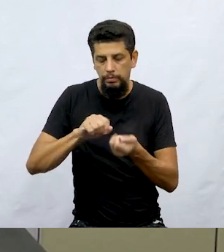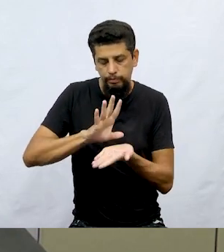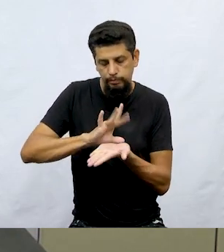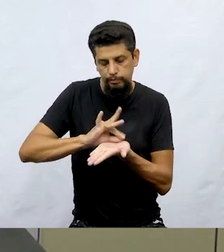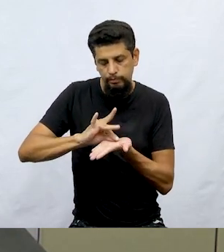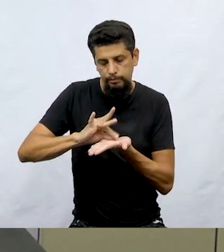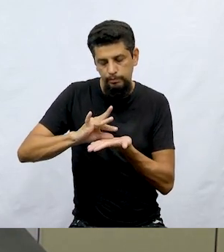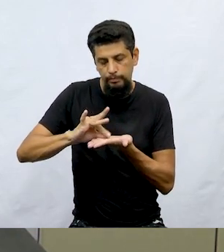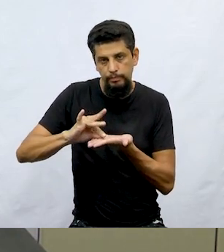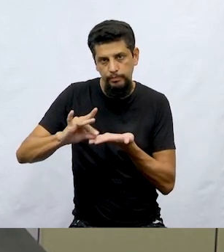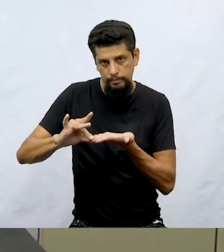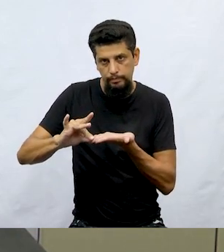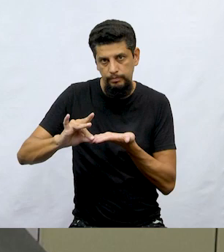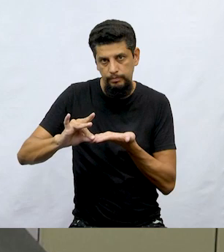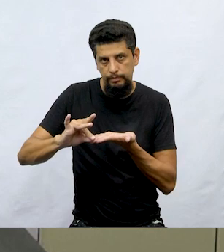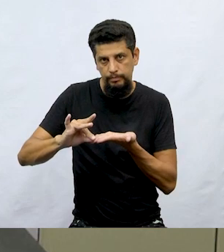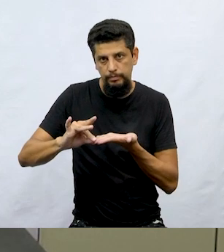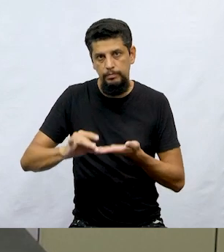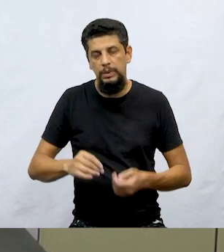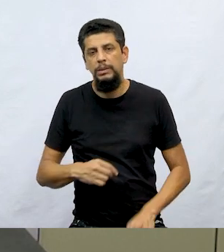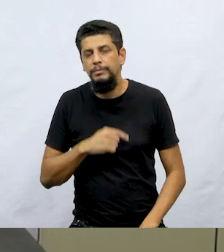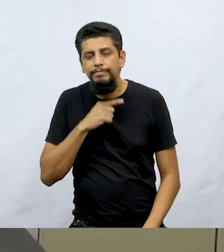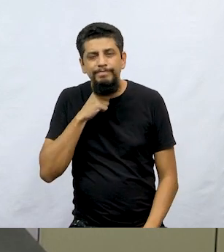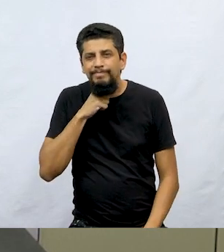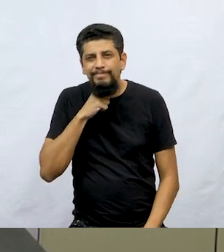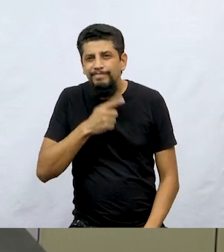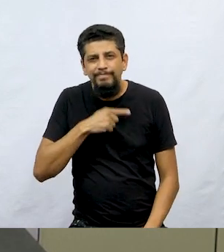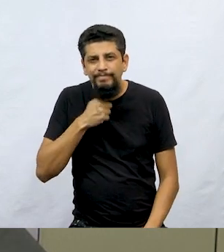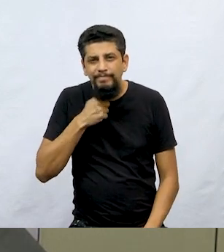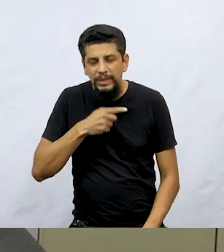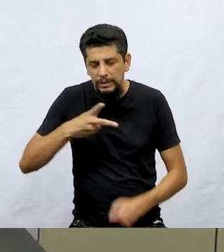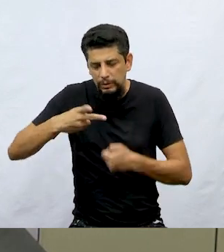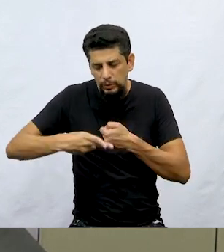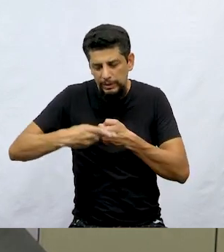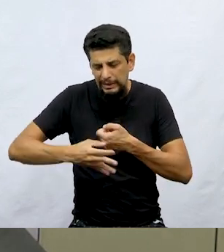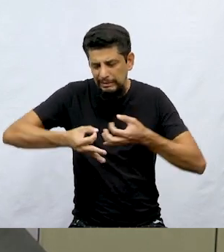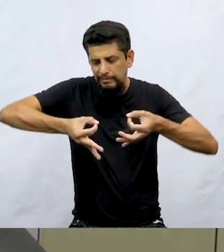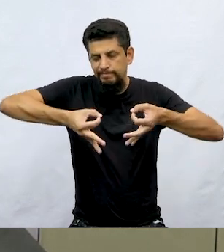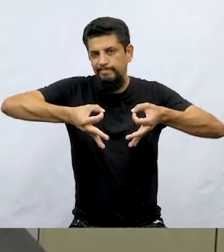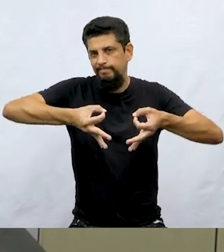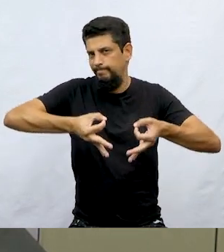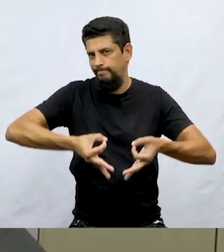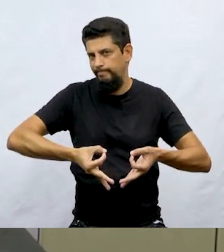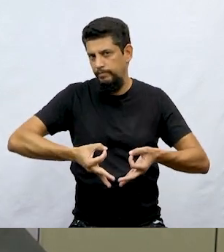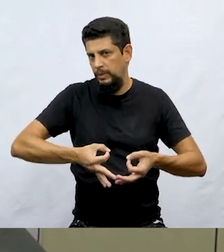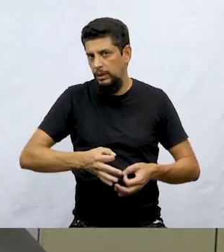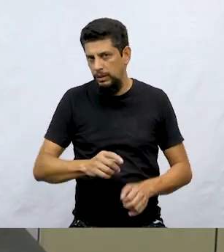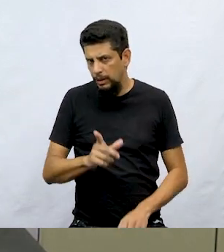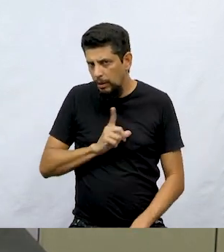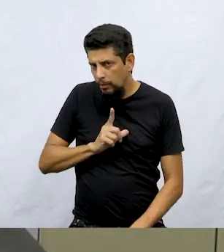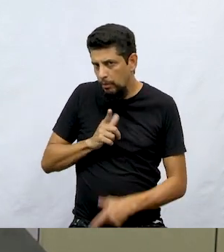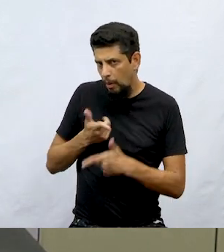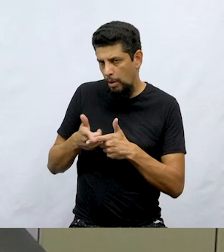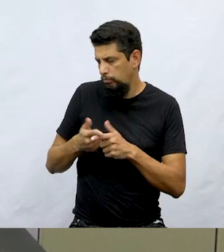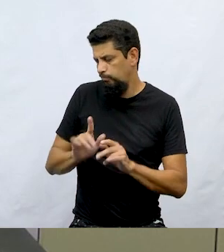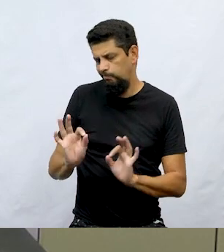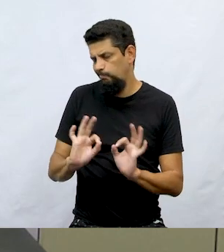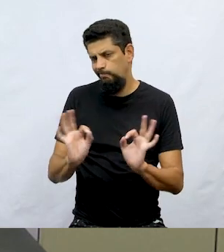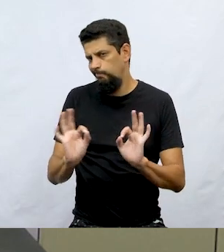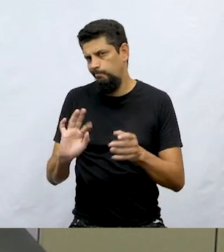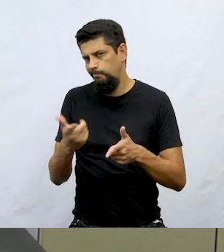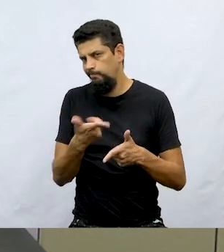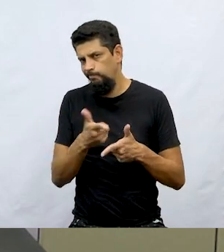aqui, ó. Professora, eu não consigo cortar bem certinho. Não. Tem problema? Não,